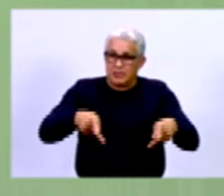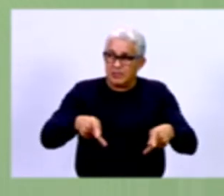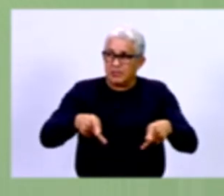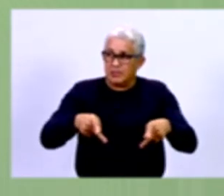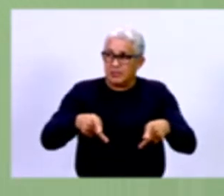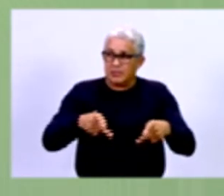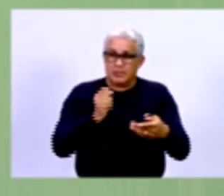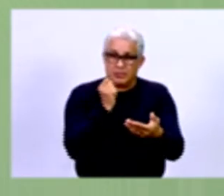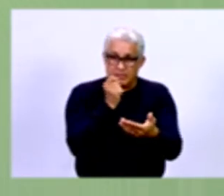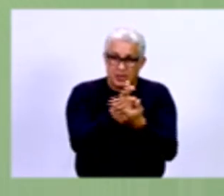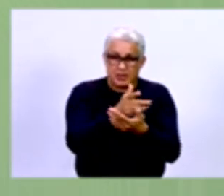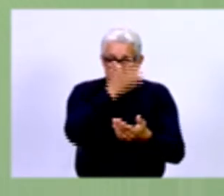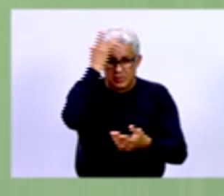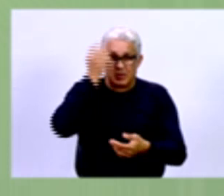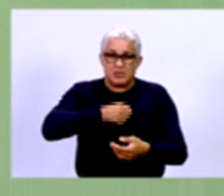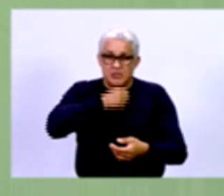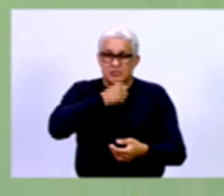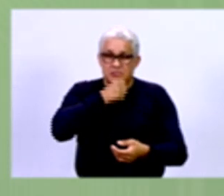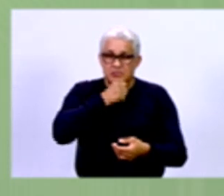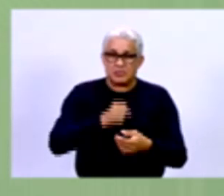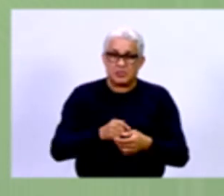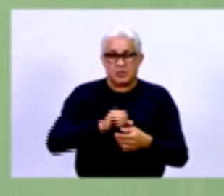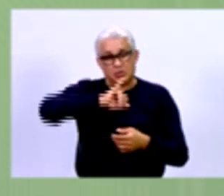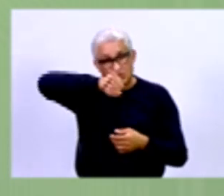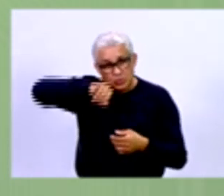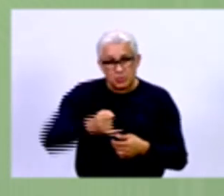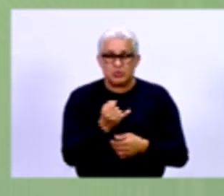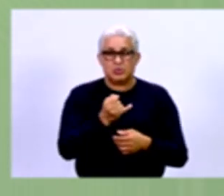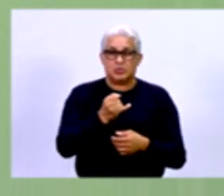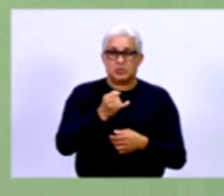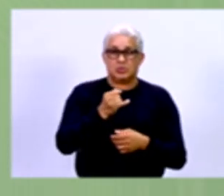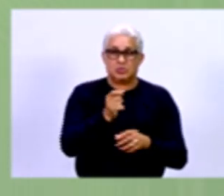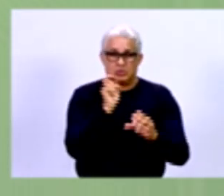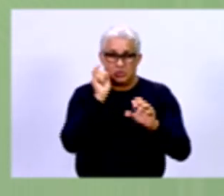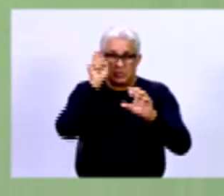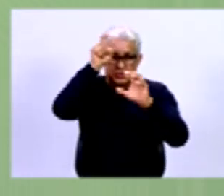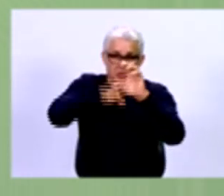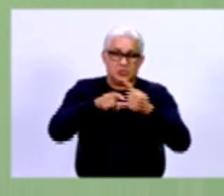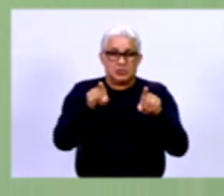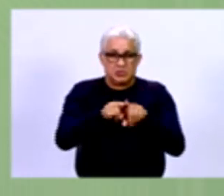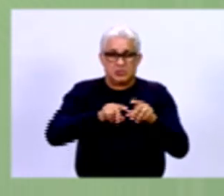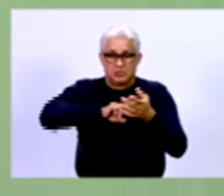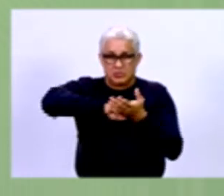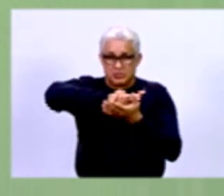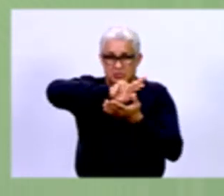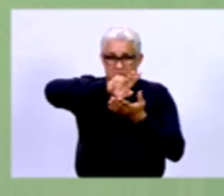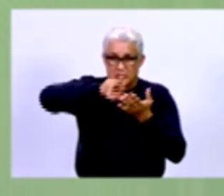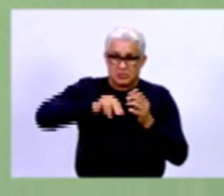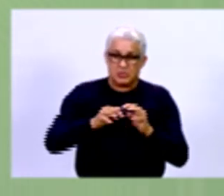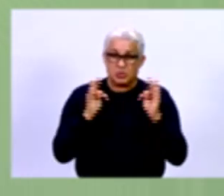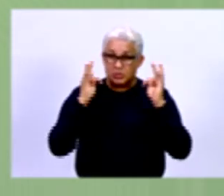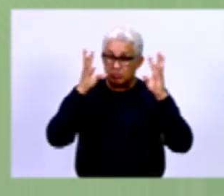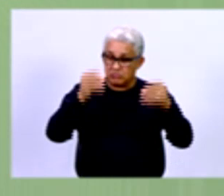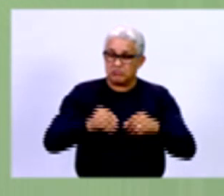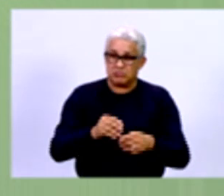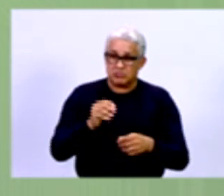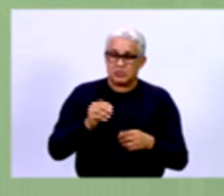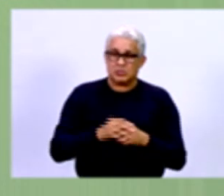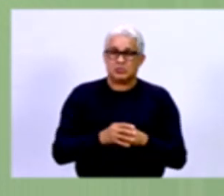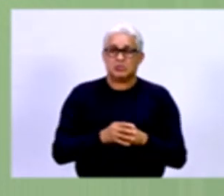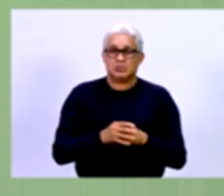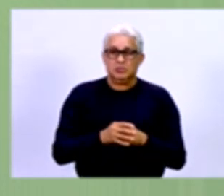aposentadorias aos idosos e aposentados, juros da dívida, etc. Tudo isso